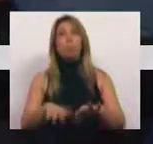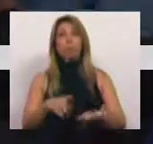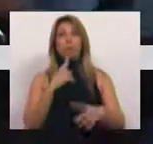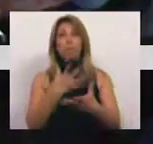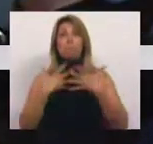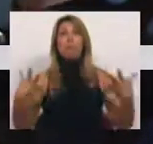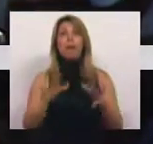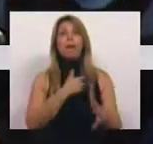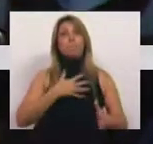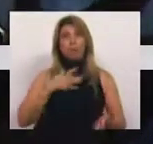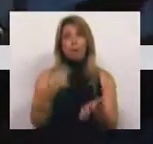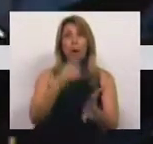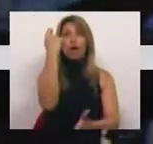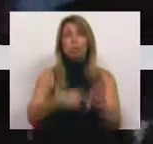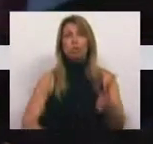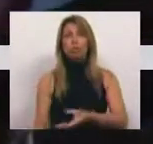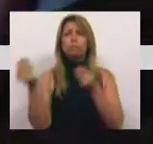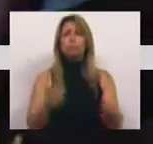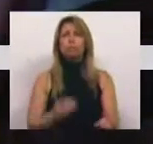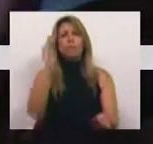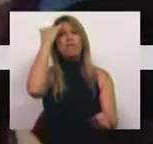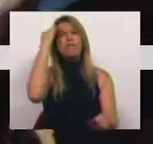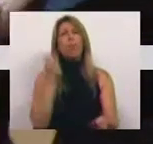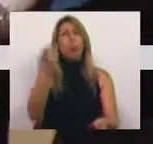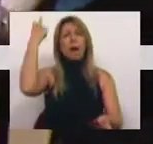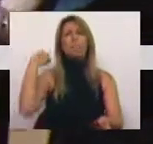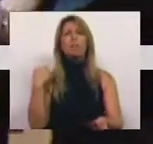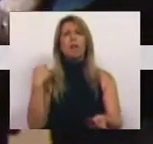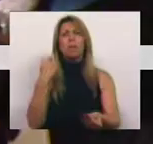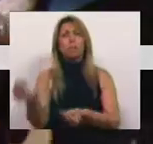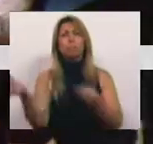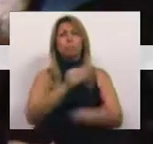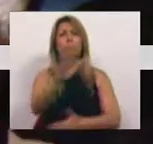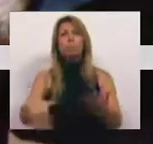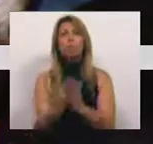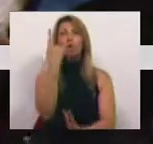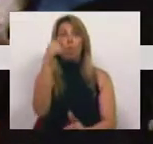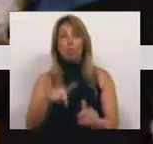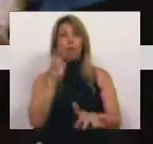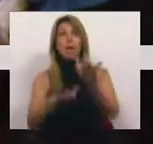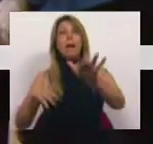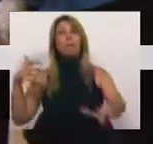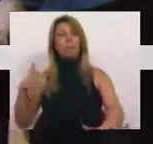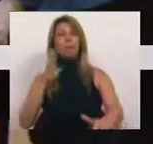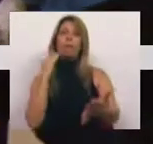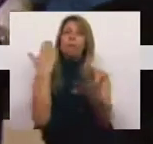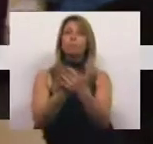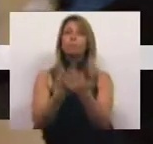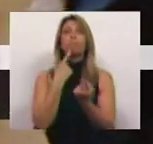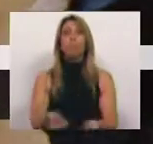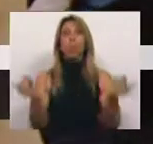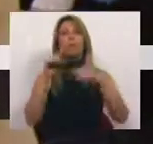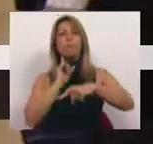de impostos, tenha apresentado em fevereiro do ano passado uma proposta nesta Assembleia para fazer ressuscitar os